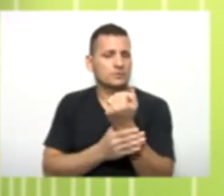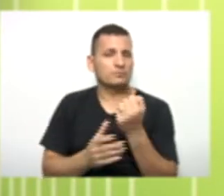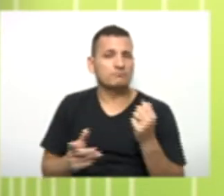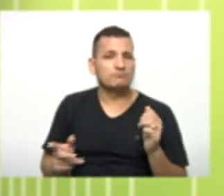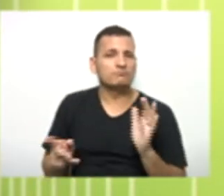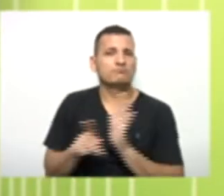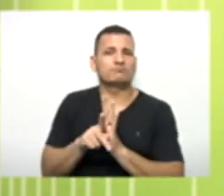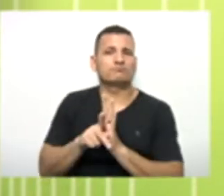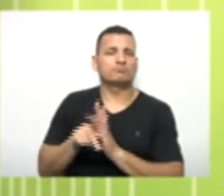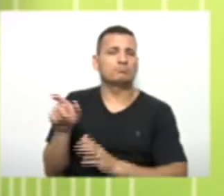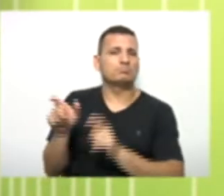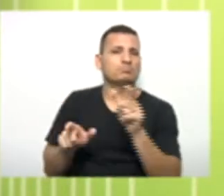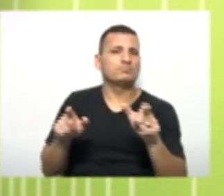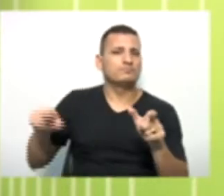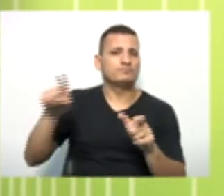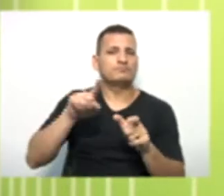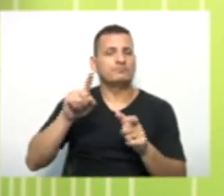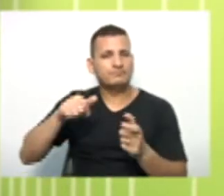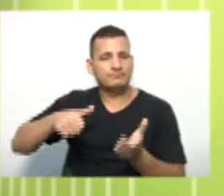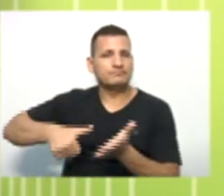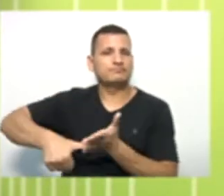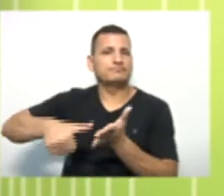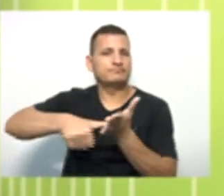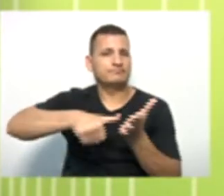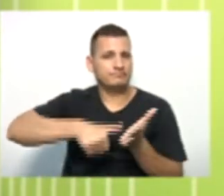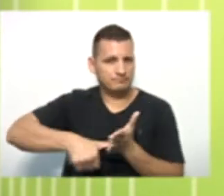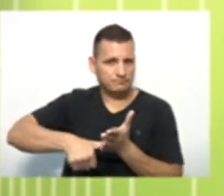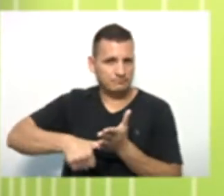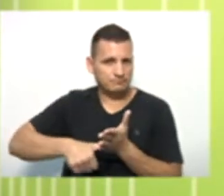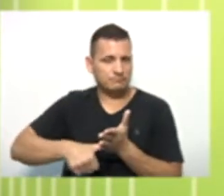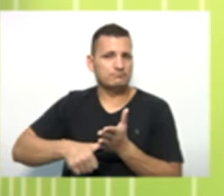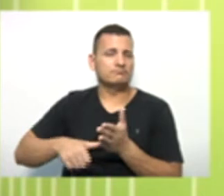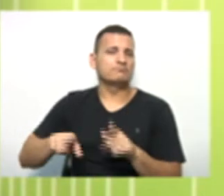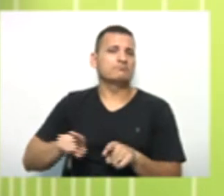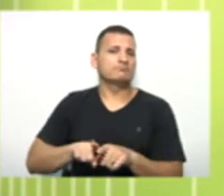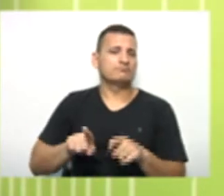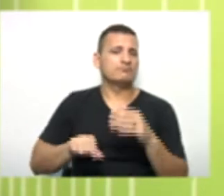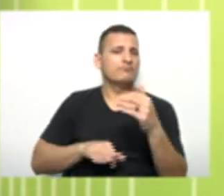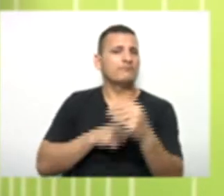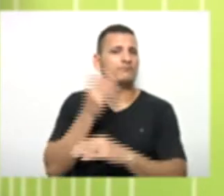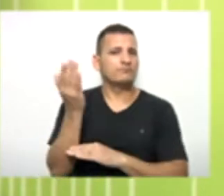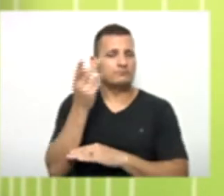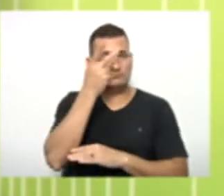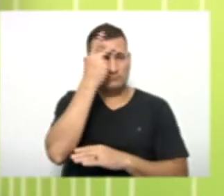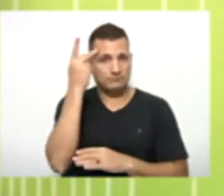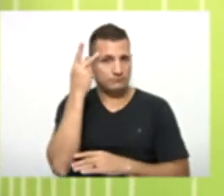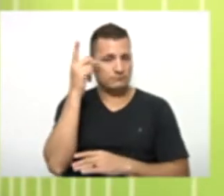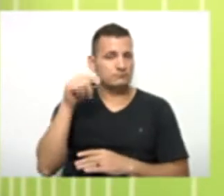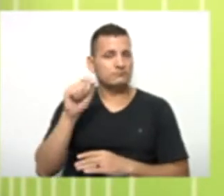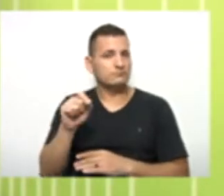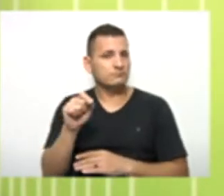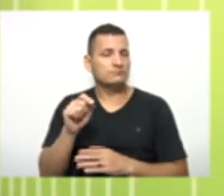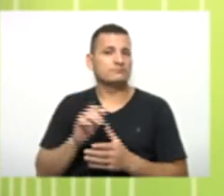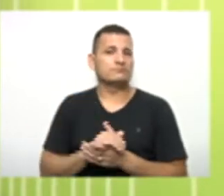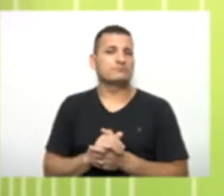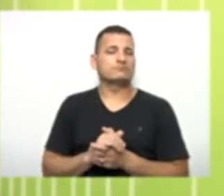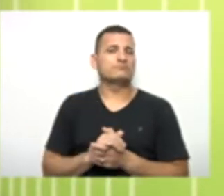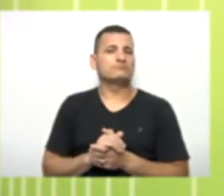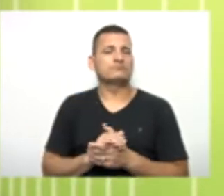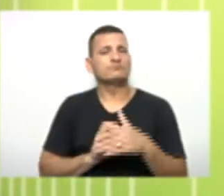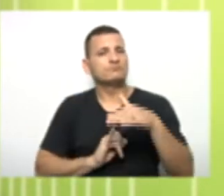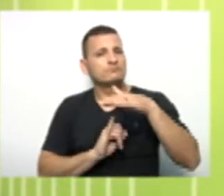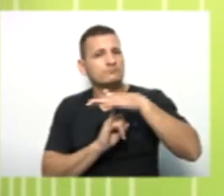usuários internos, que são os cooperados, e para os usuários externos, que são o quê? Que são as